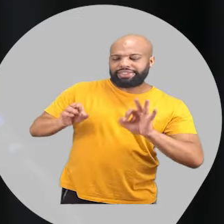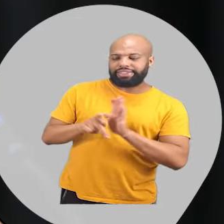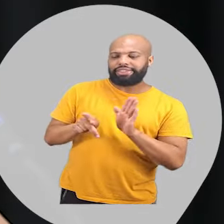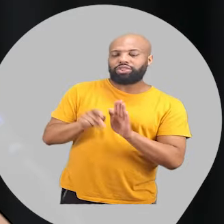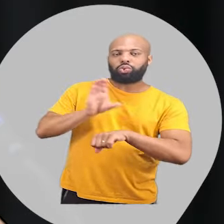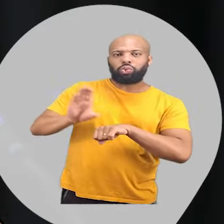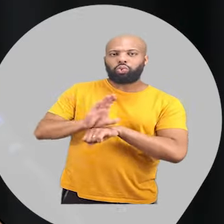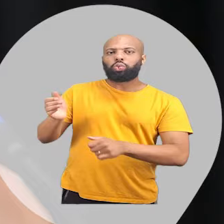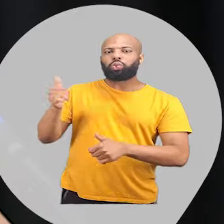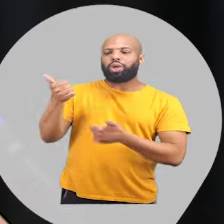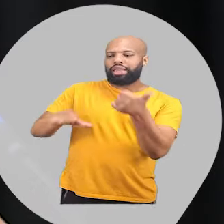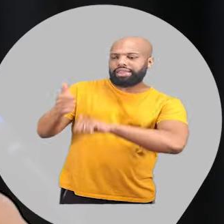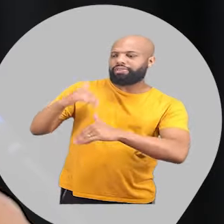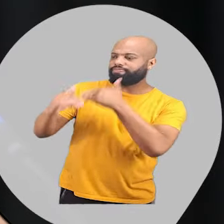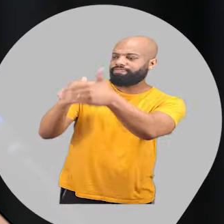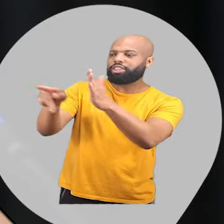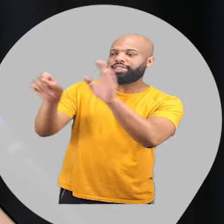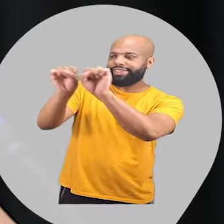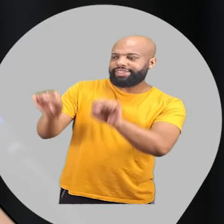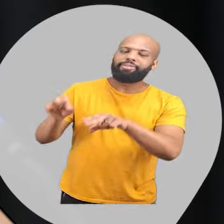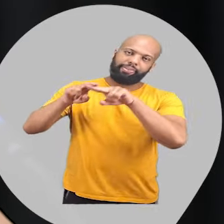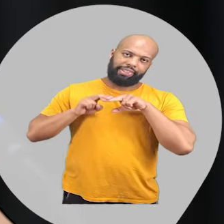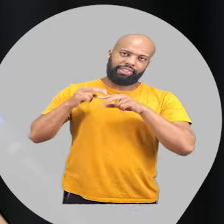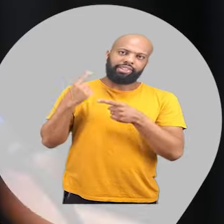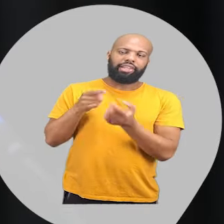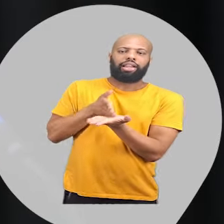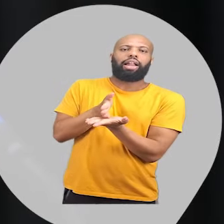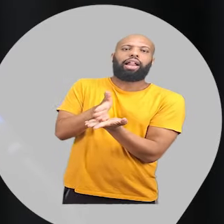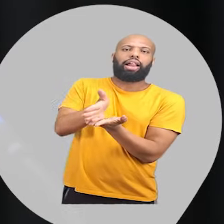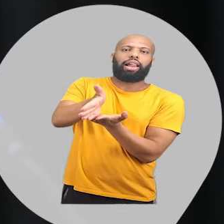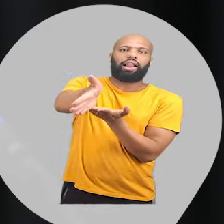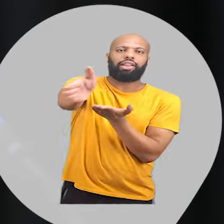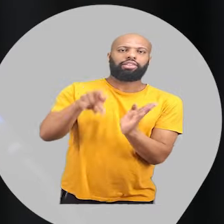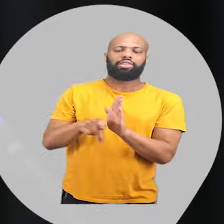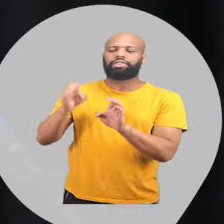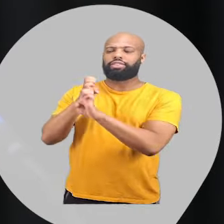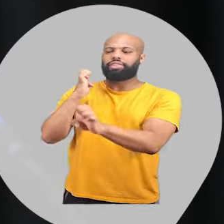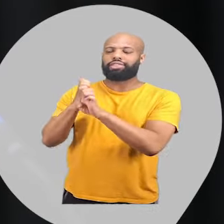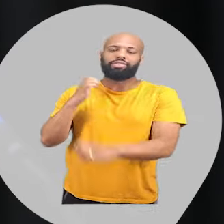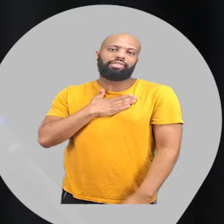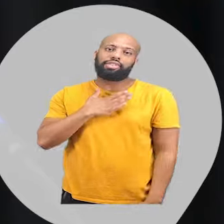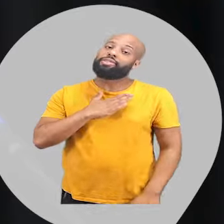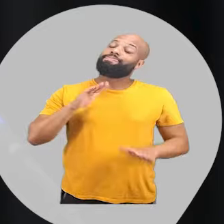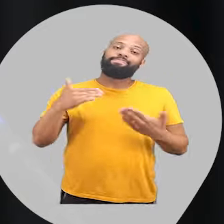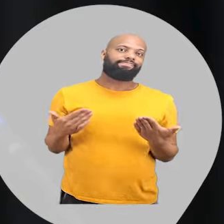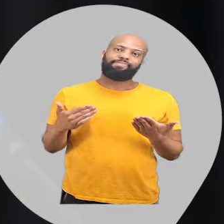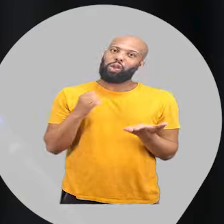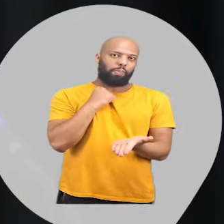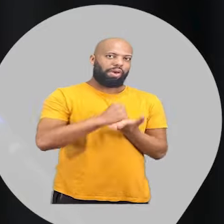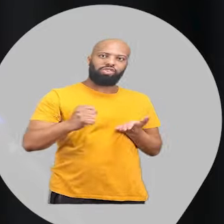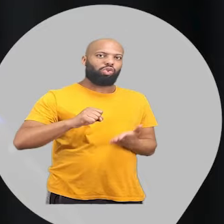desenvolvimento de sistema Justamente por isso porque a linearidade que a gente tinha lá da Engenharia no meu caso